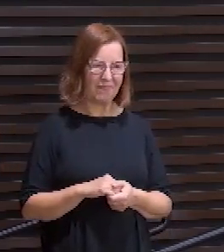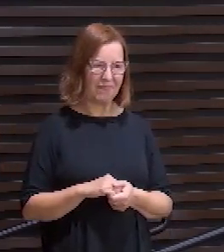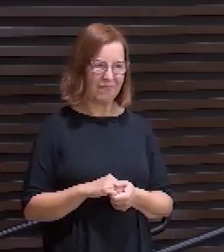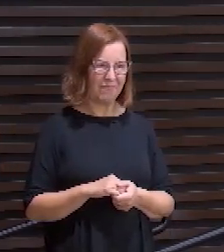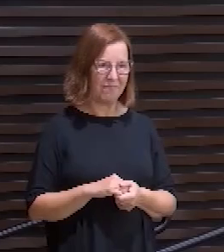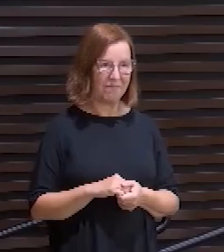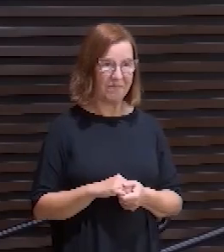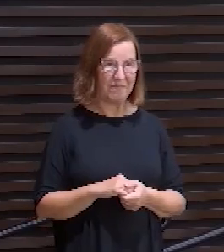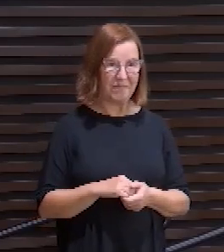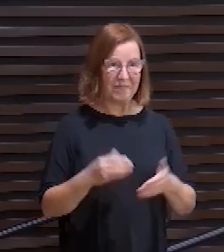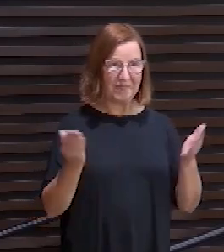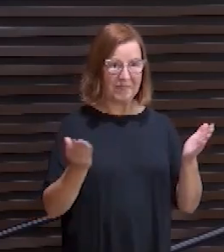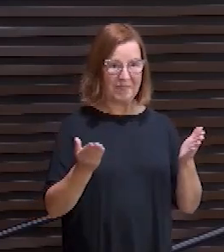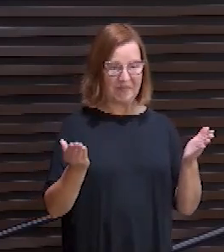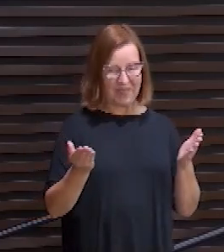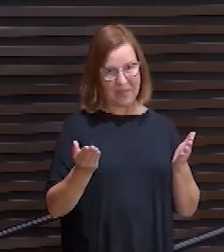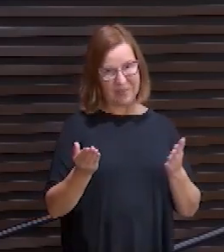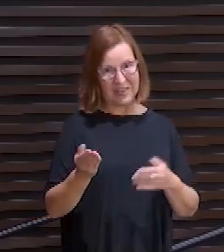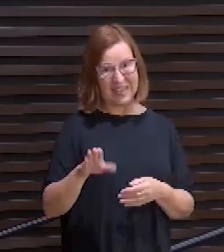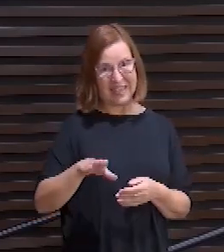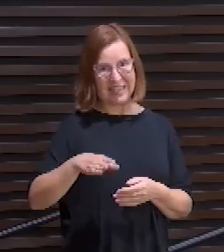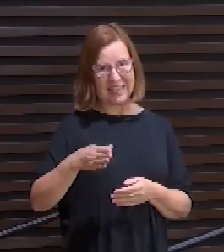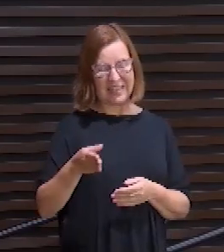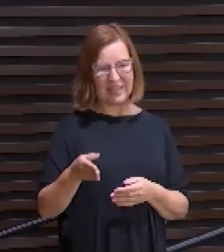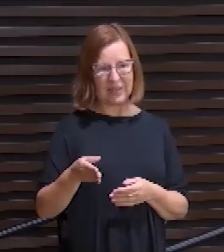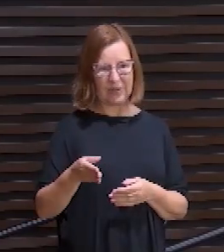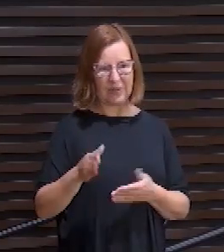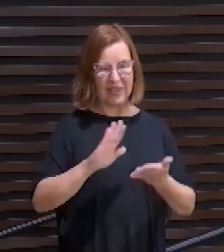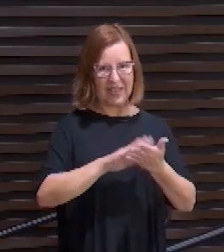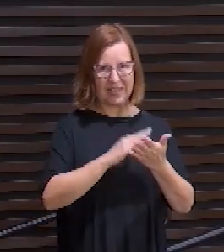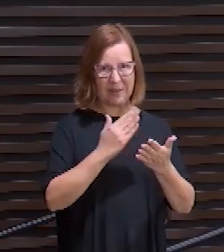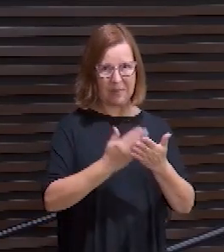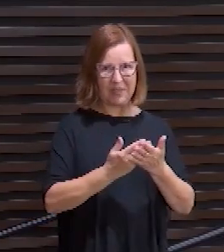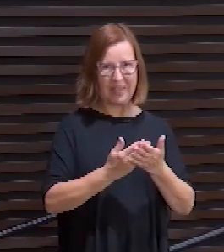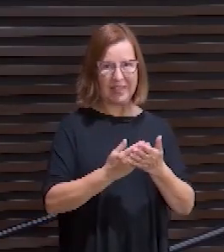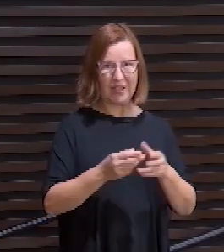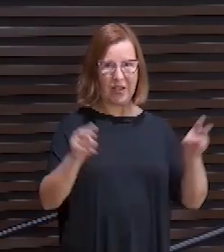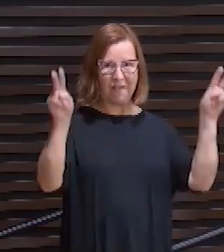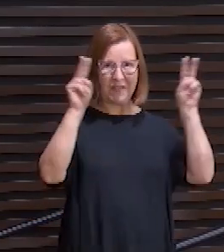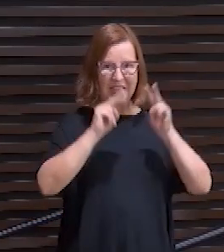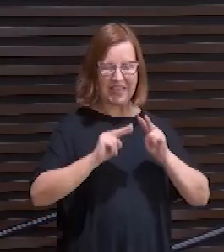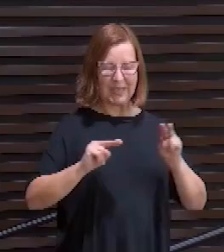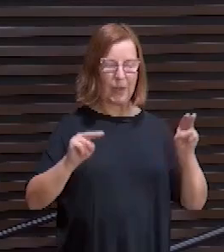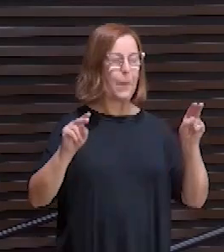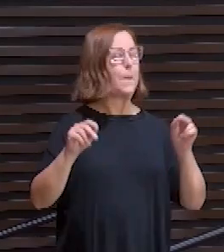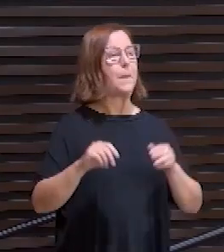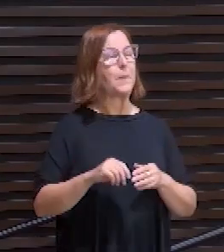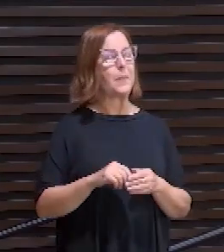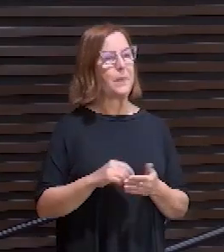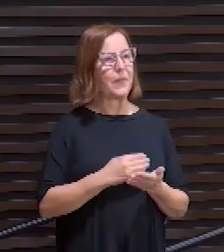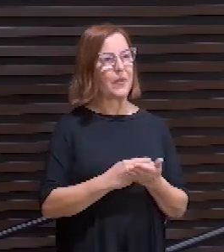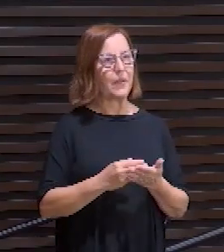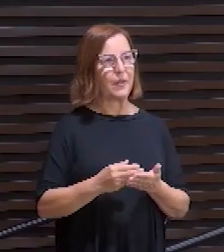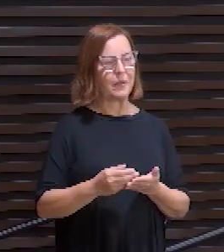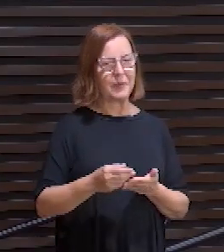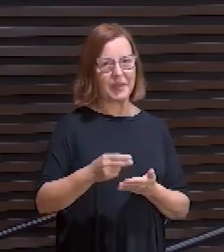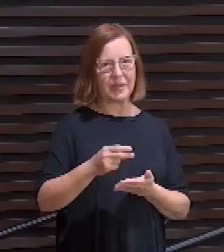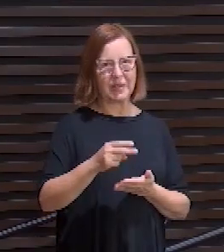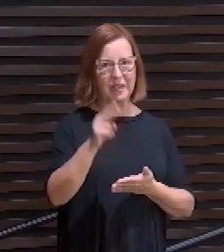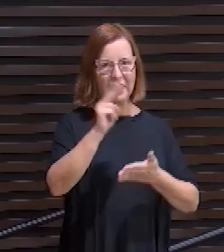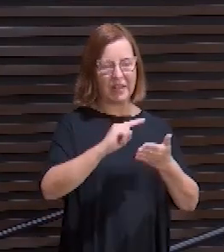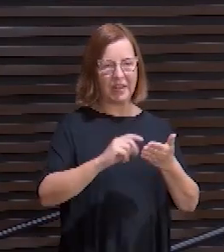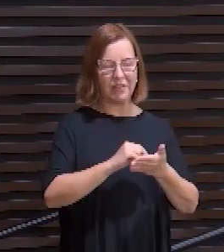E agora nós vamos entrar então na interpretação da visão. Vamos começar lendo os